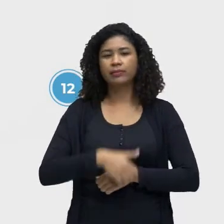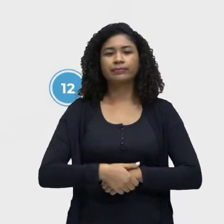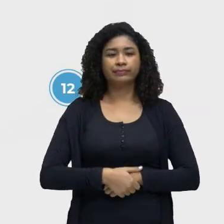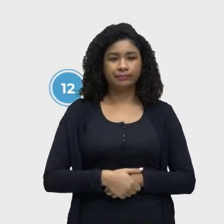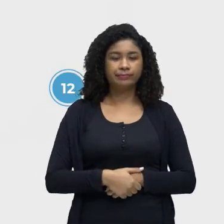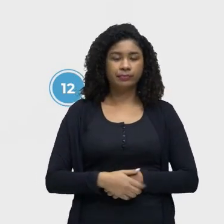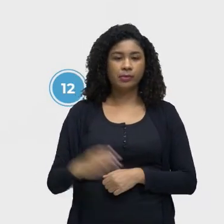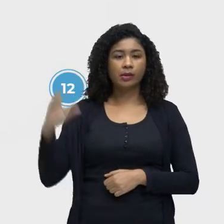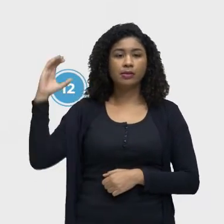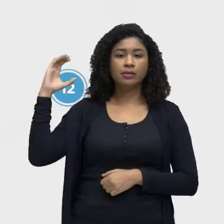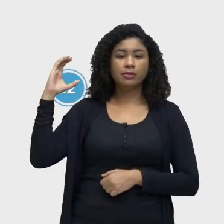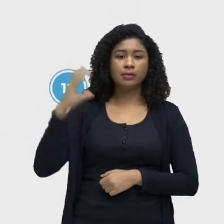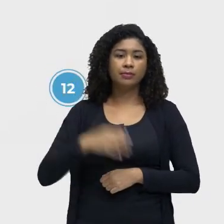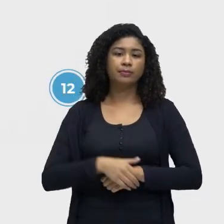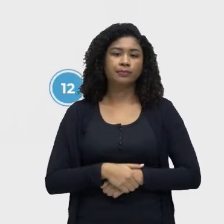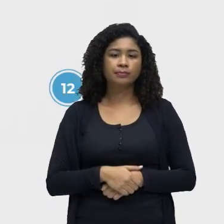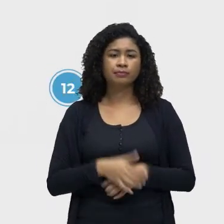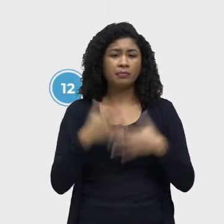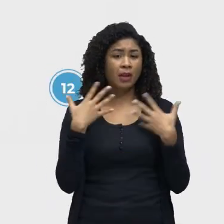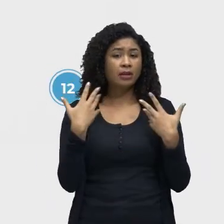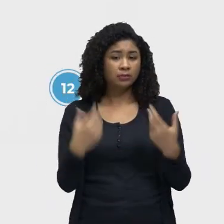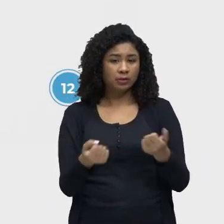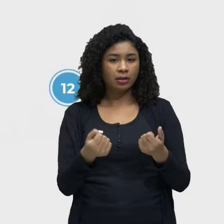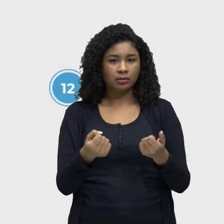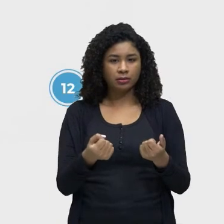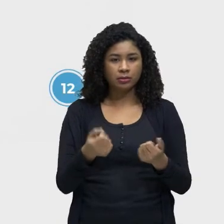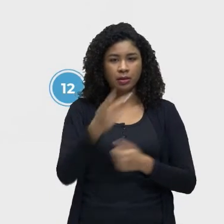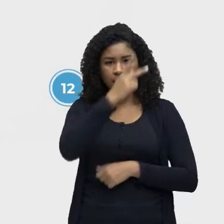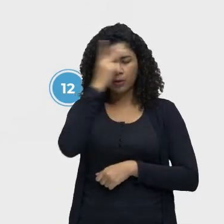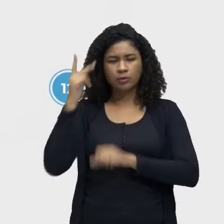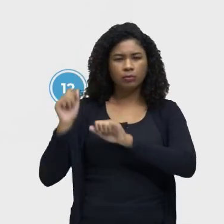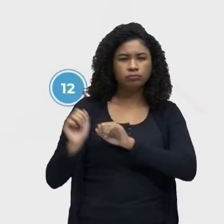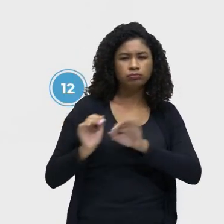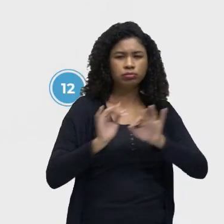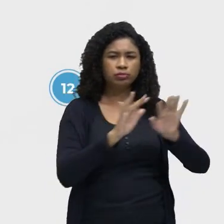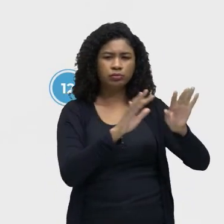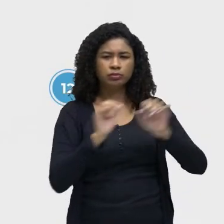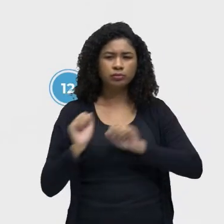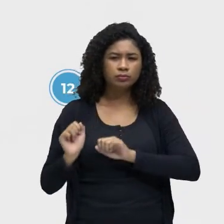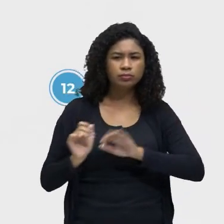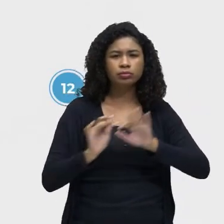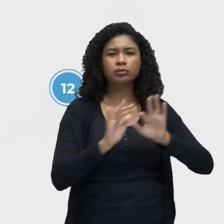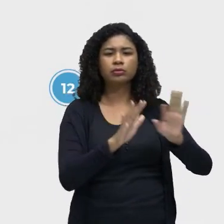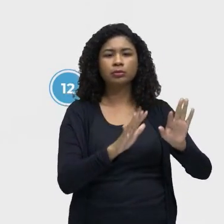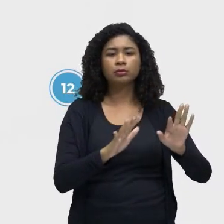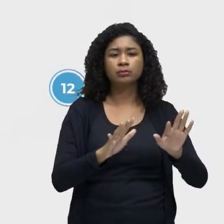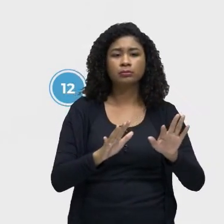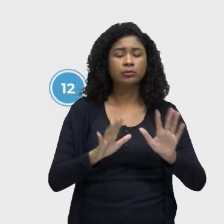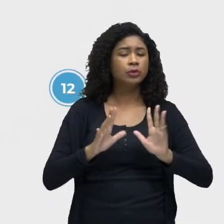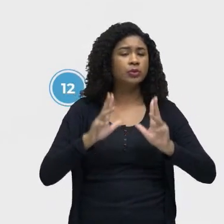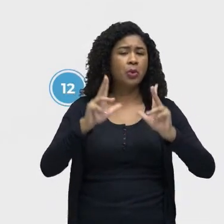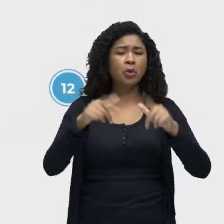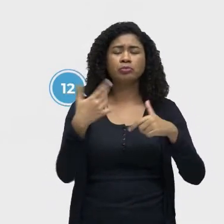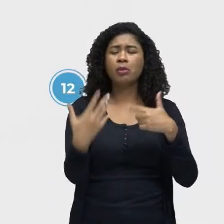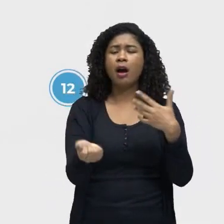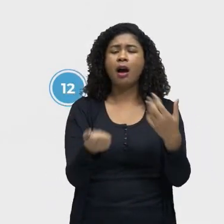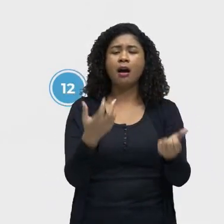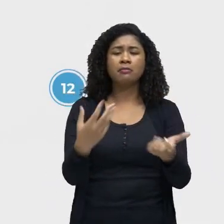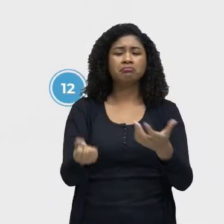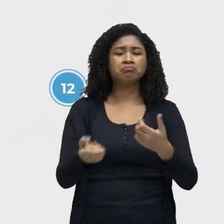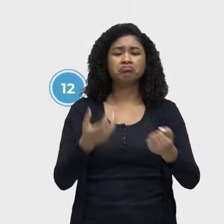foi a letra C, é a aceitação total, ou seja, já que está chegando esse montaréu de gente, está todo mundo aceitando, todo